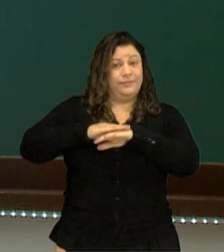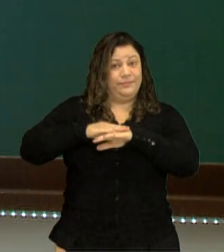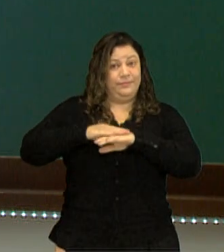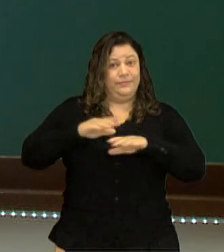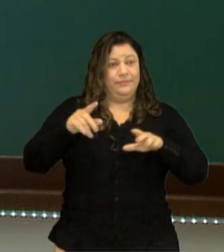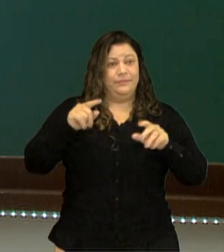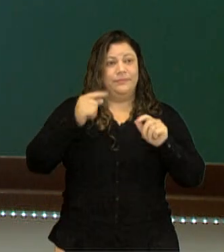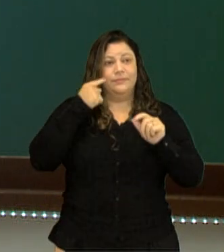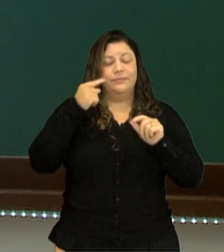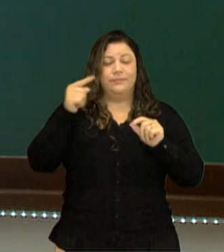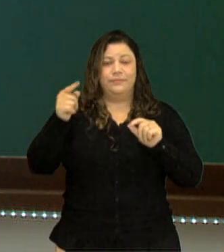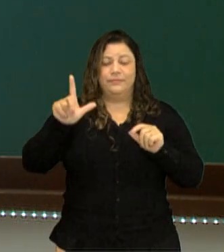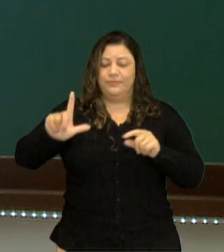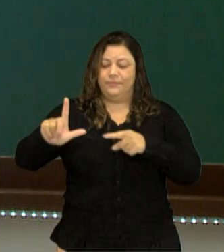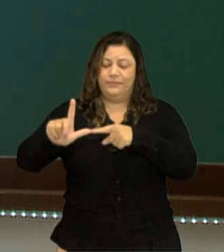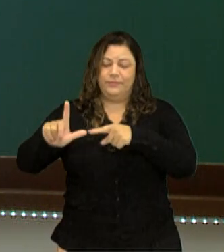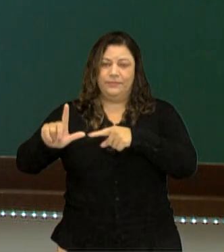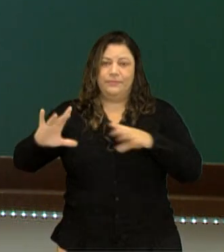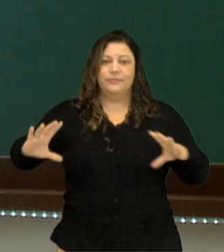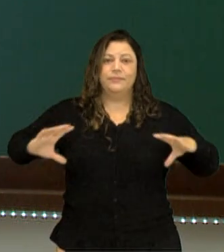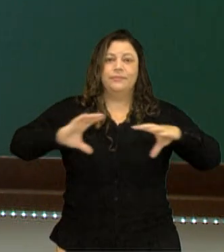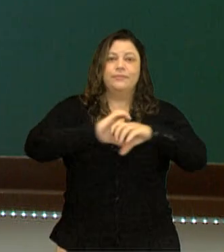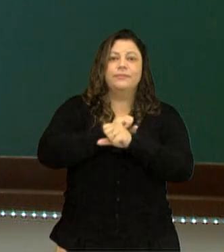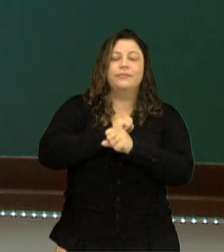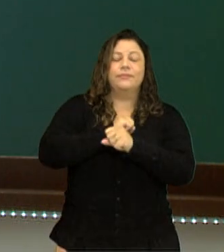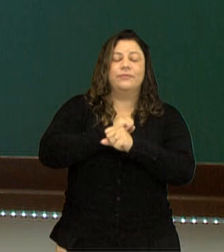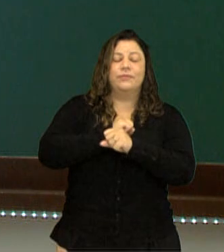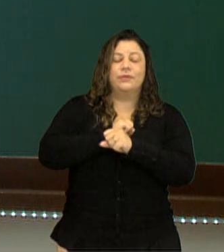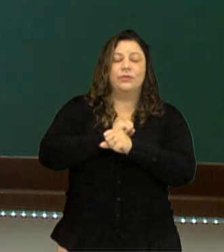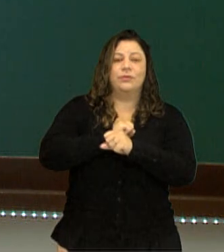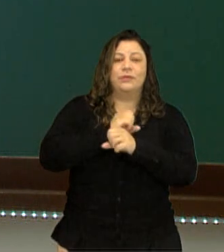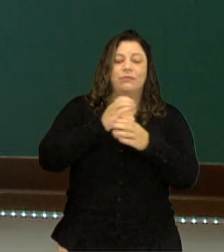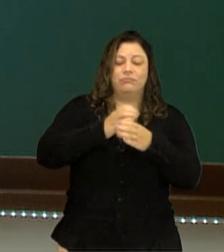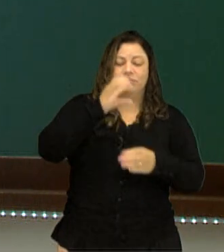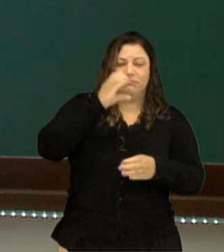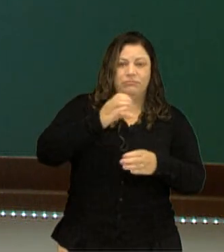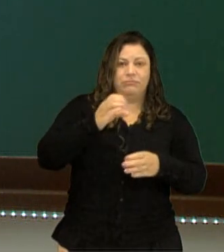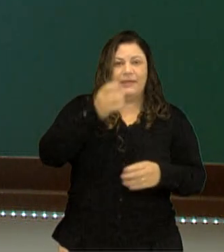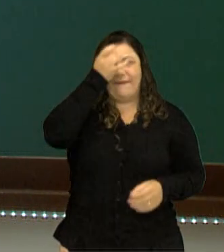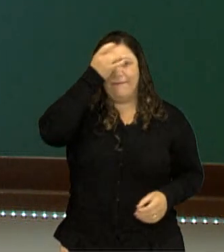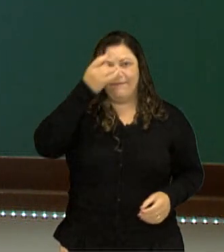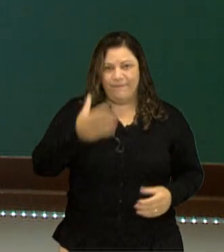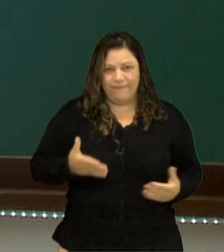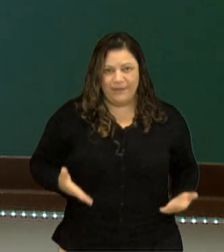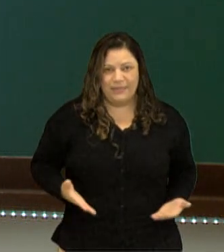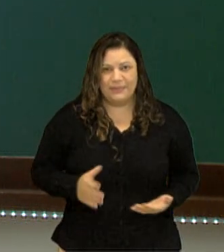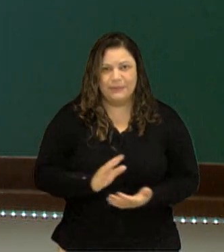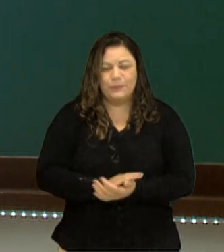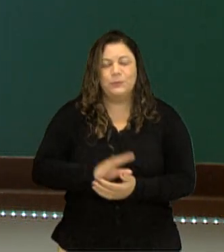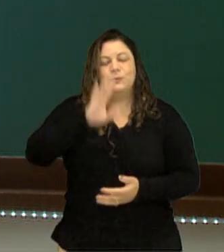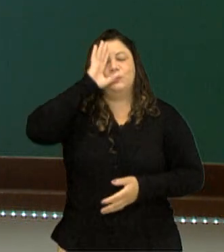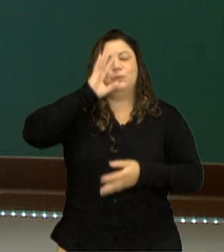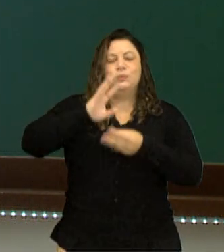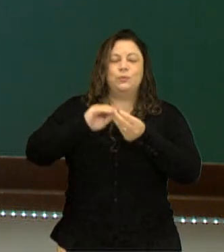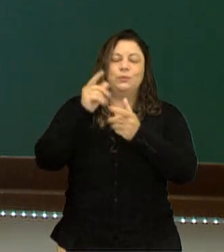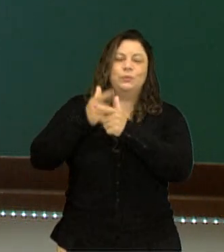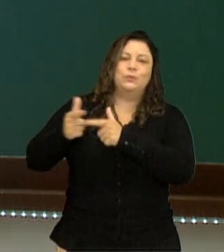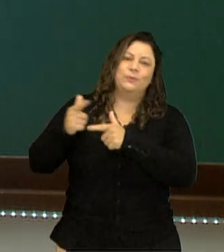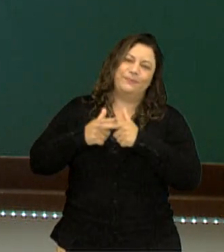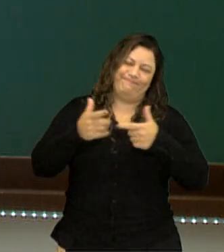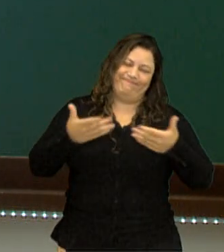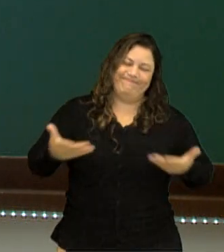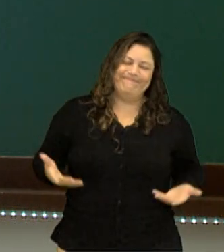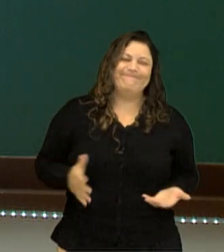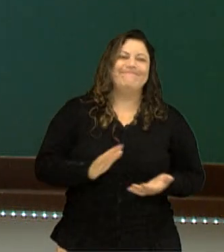vai dar o quê? A área total do nosso cilindro. Tranquilo? Com isso, a gente já resolve a maioria dos nossos problemas.